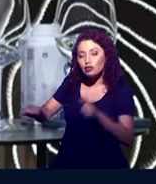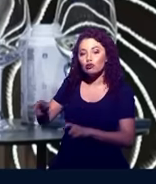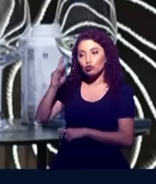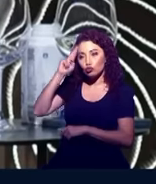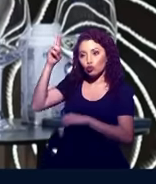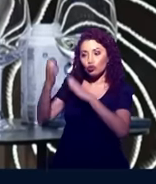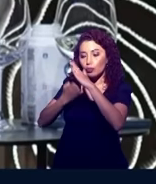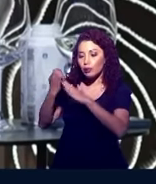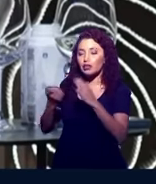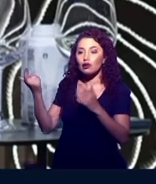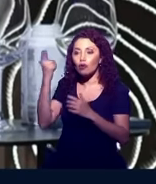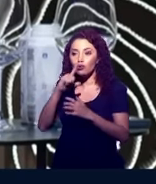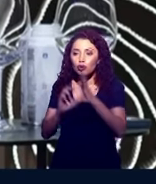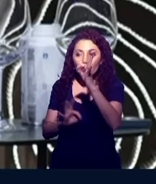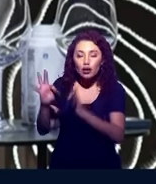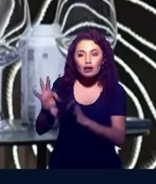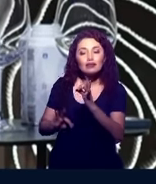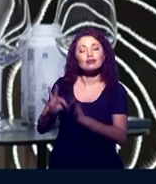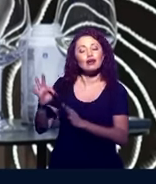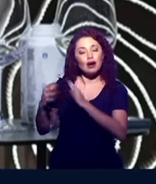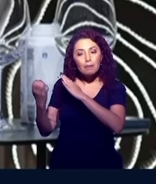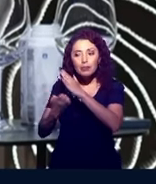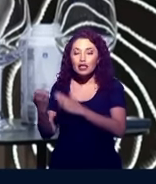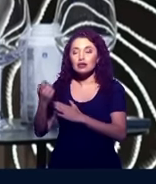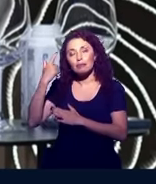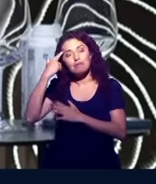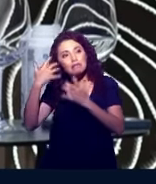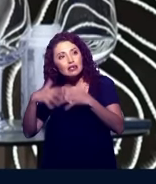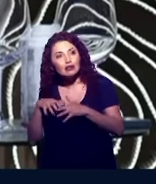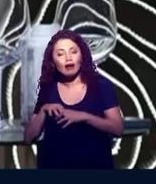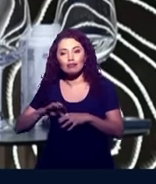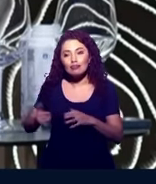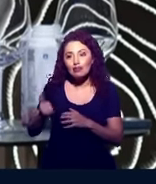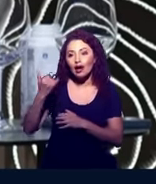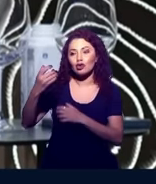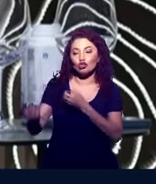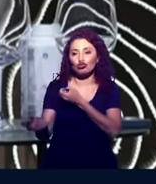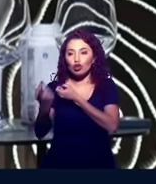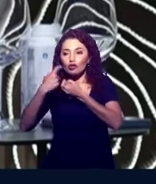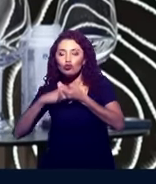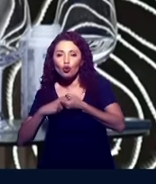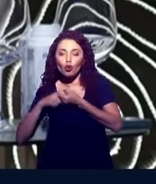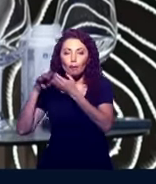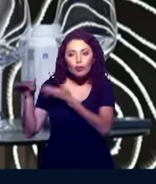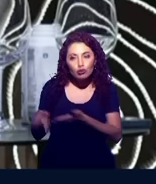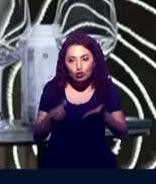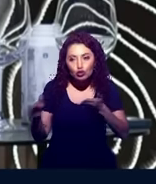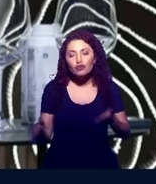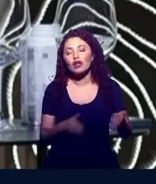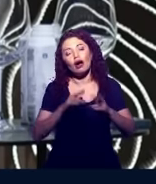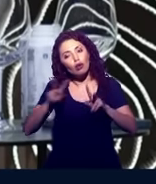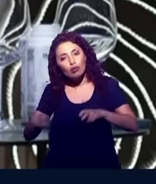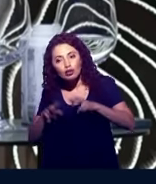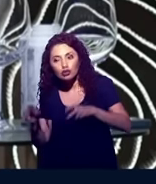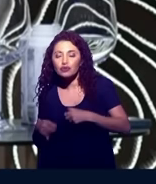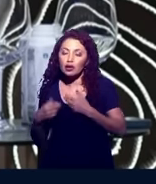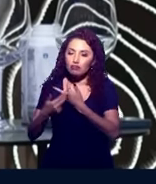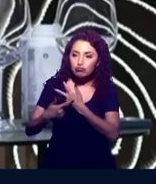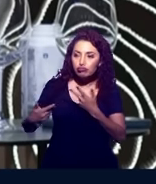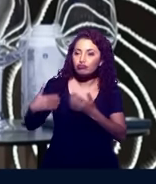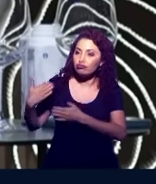Brasil podendo calcular taxa de retorno lucratividade produtividade uma série de coisas que hoje ele fica